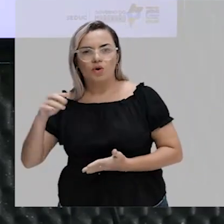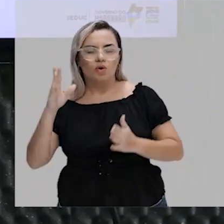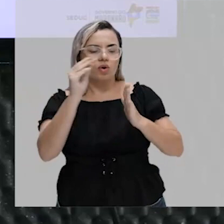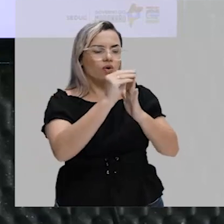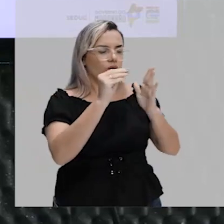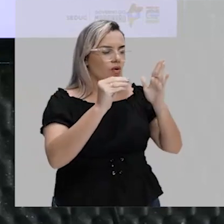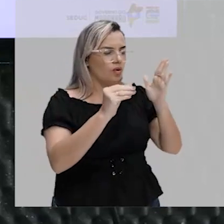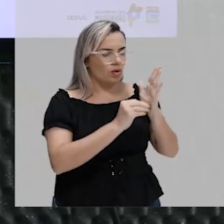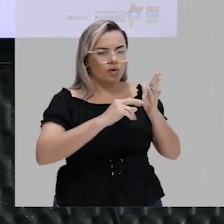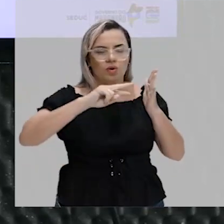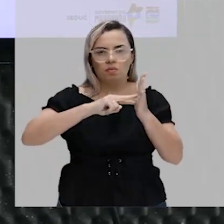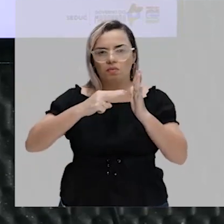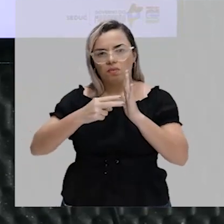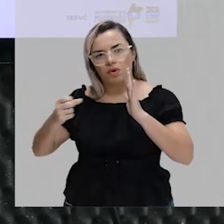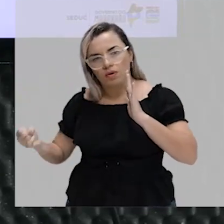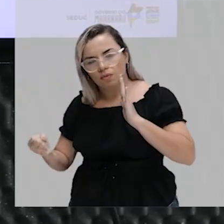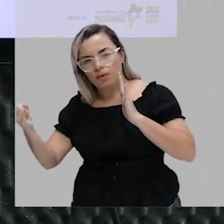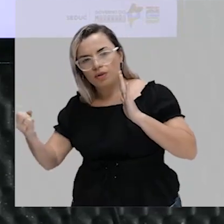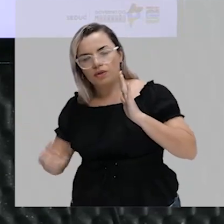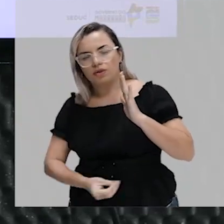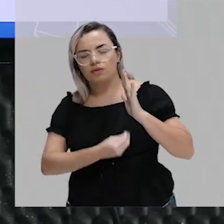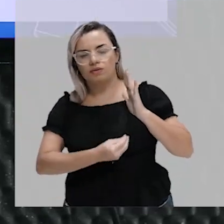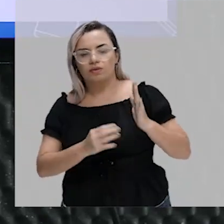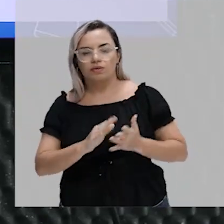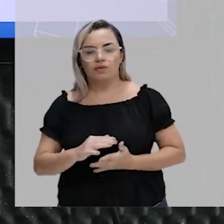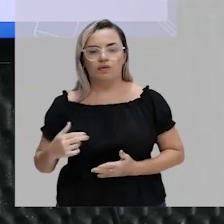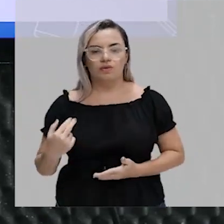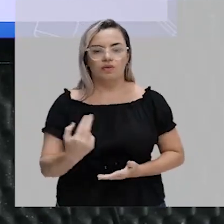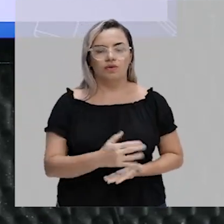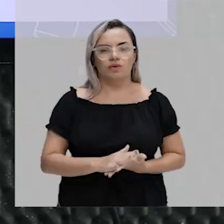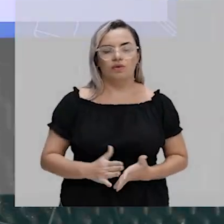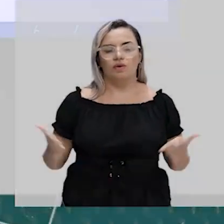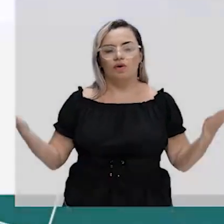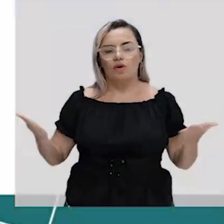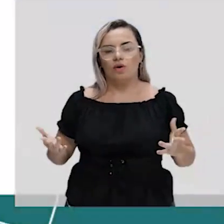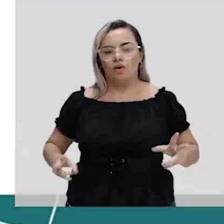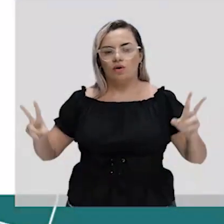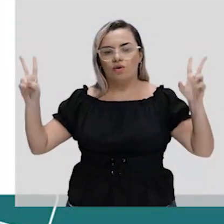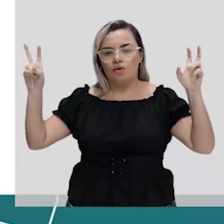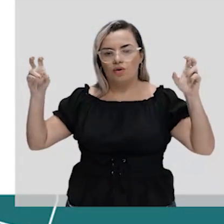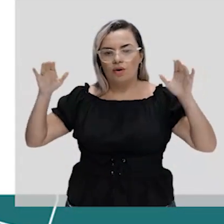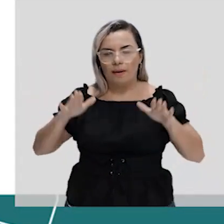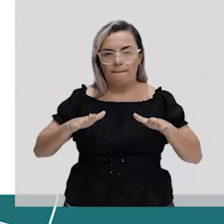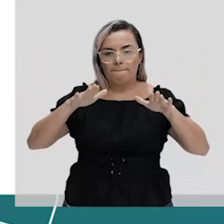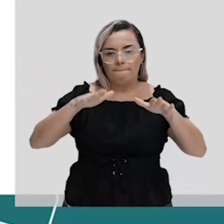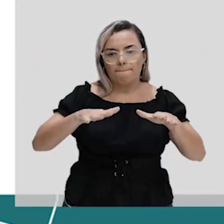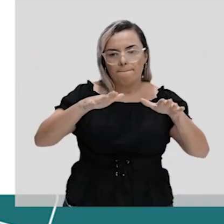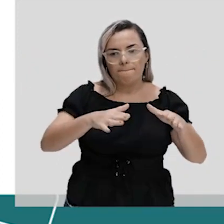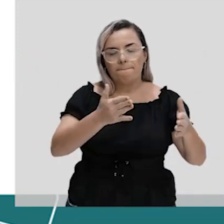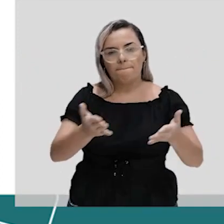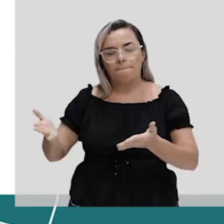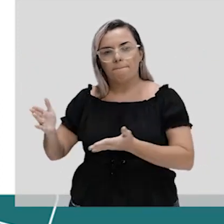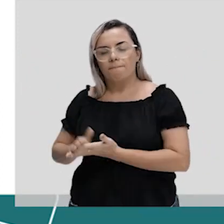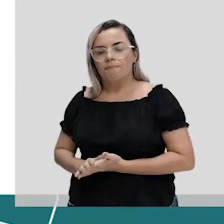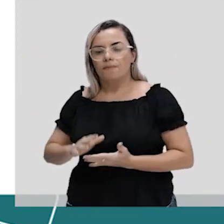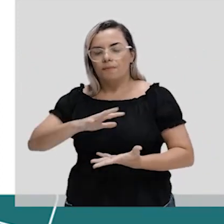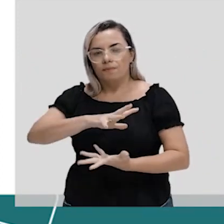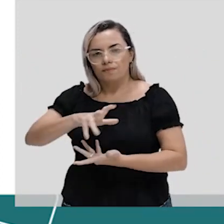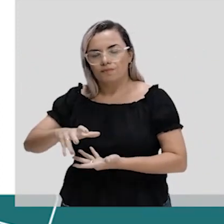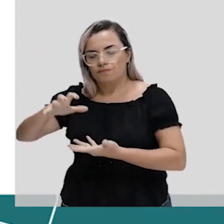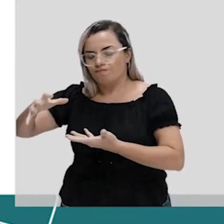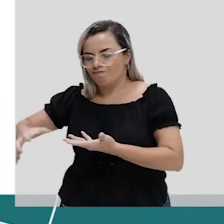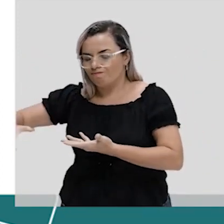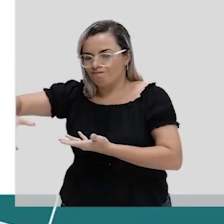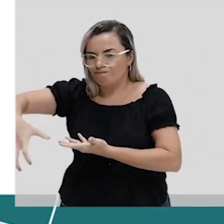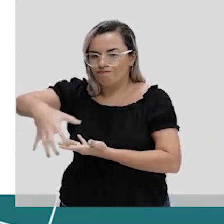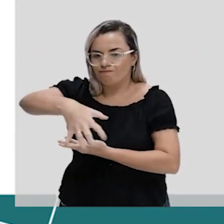mais significativo na sua vida, tá? Pessoal, nós vamos hoje falar sobre tectônicas de placas e deriva continental. Aí